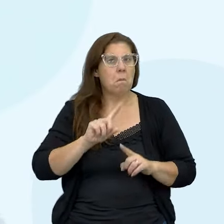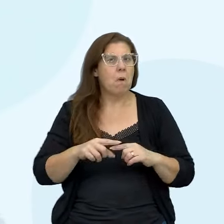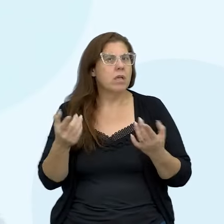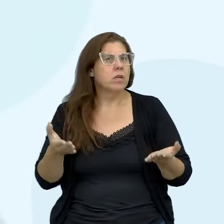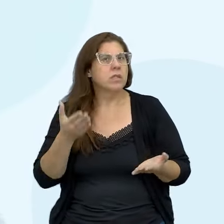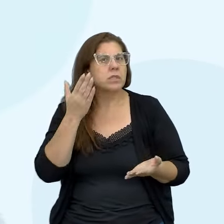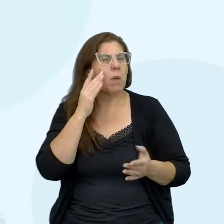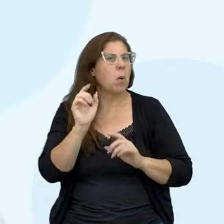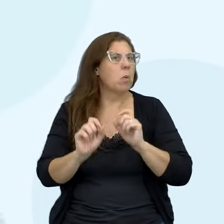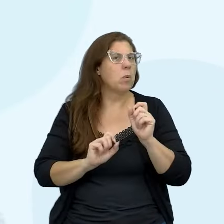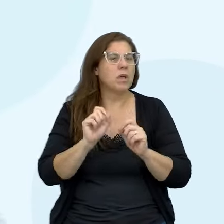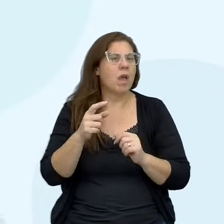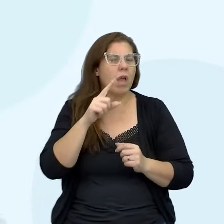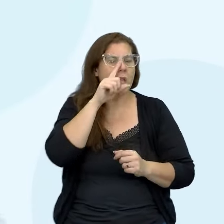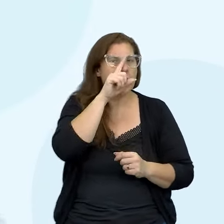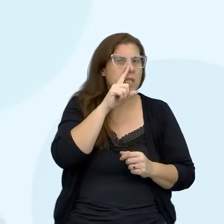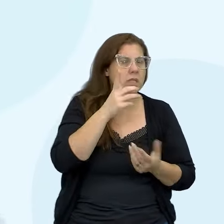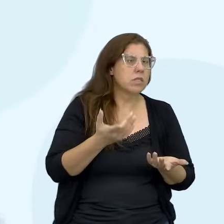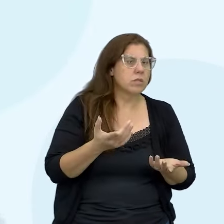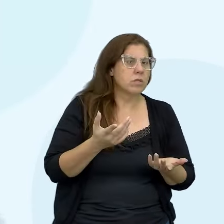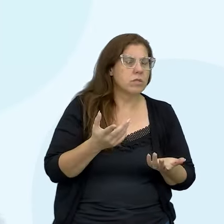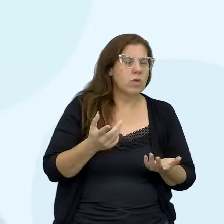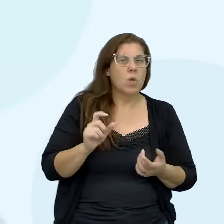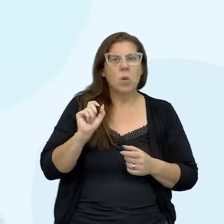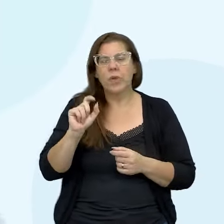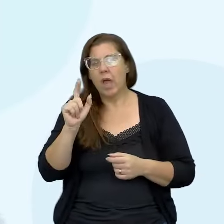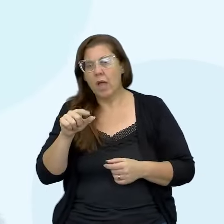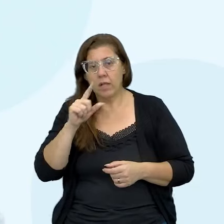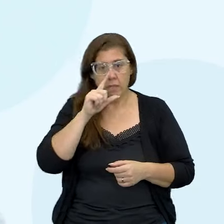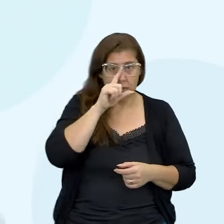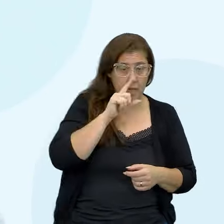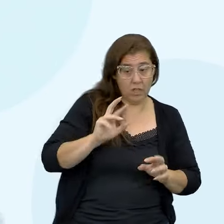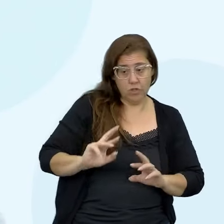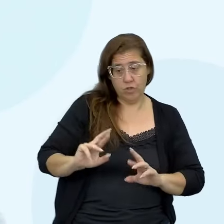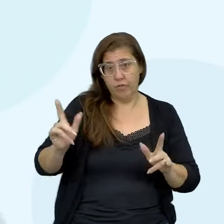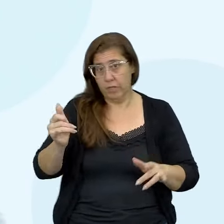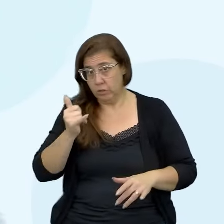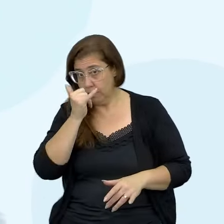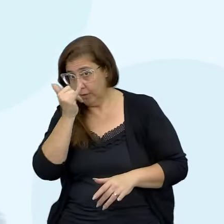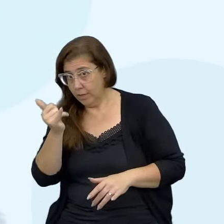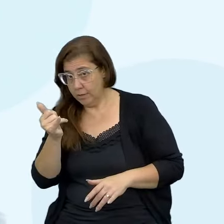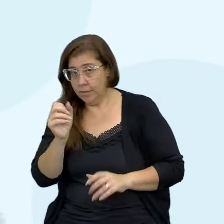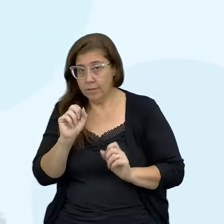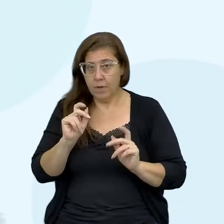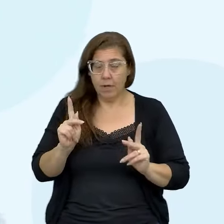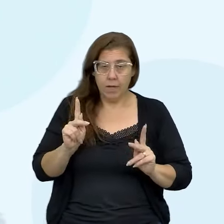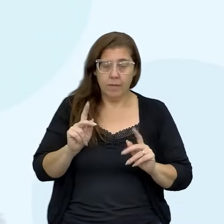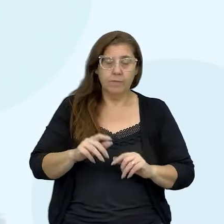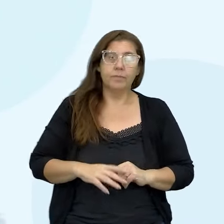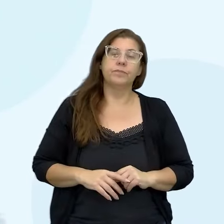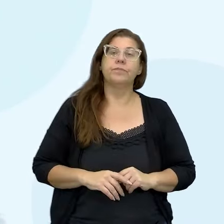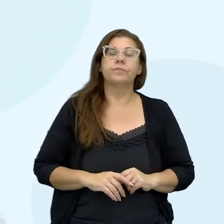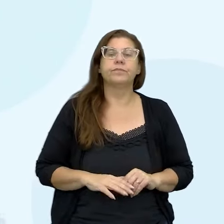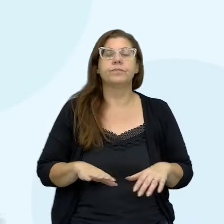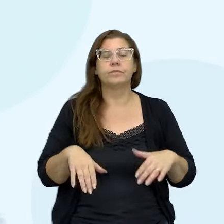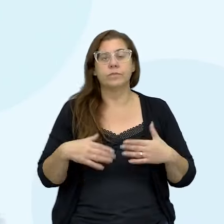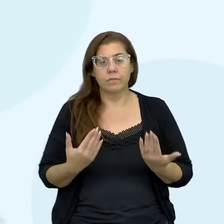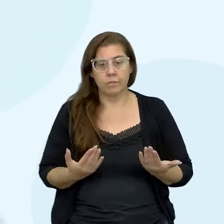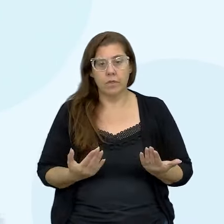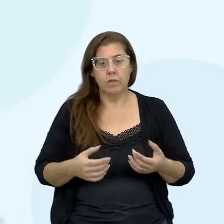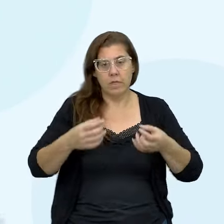melhor o que ele entende como risco e como, para ele, o risco é diferente do desastre, né? Então, quando o Beck